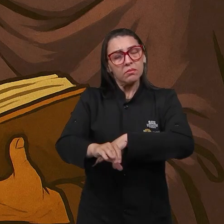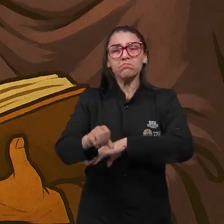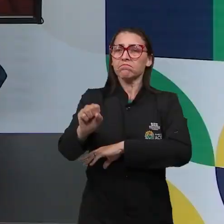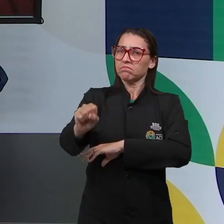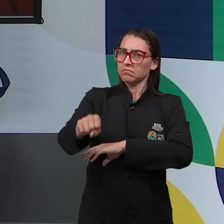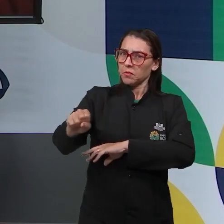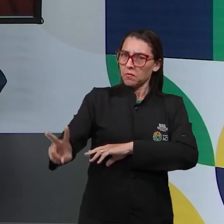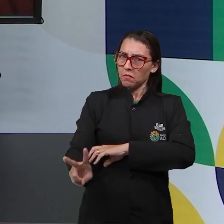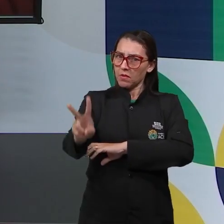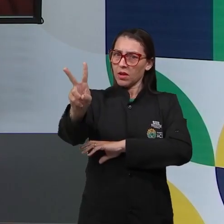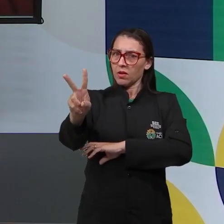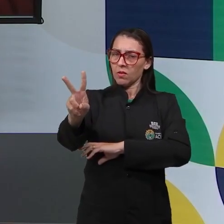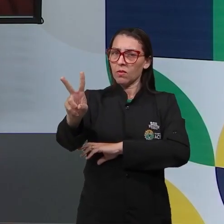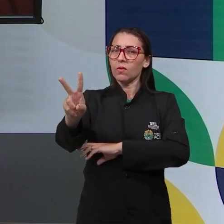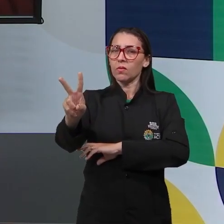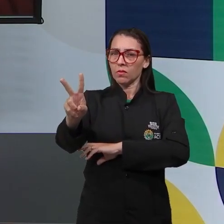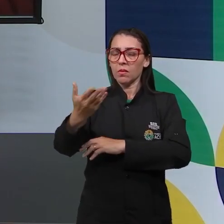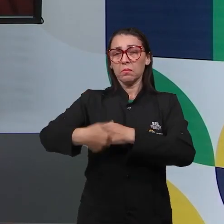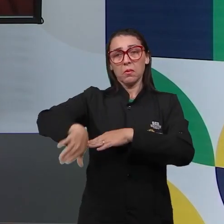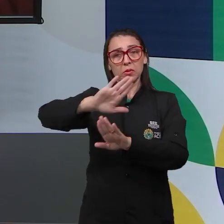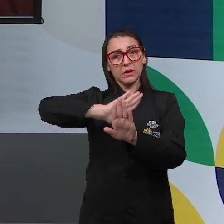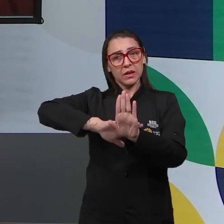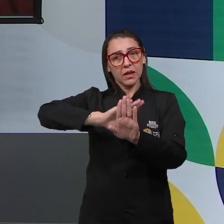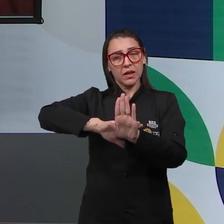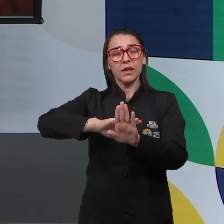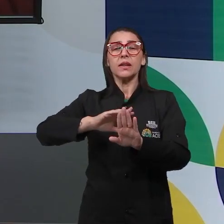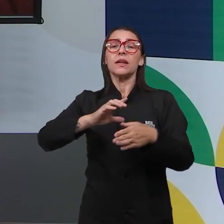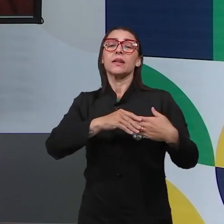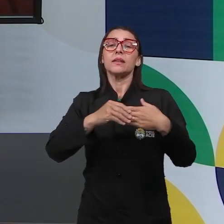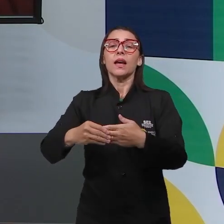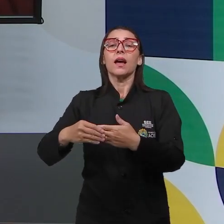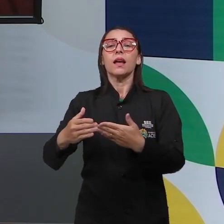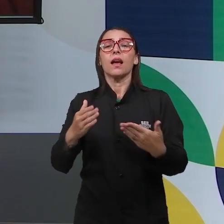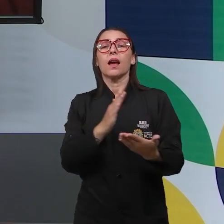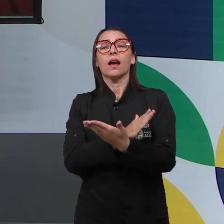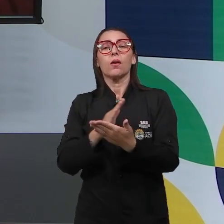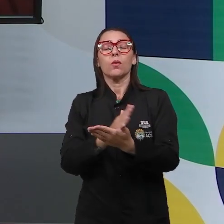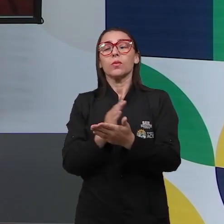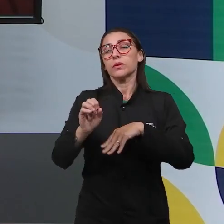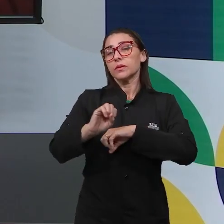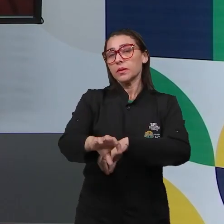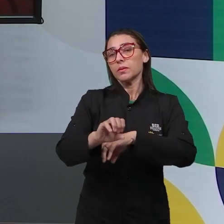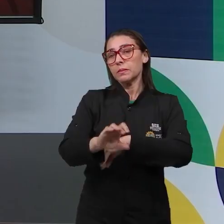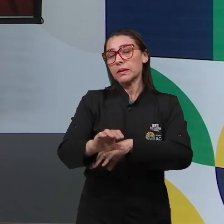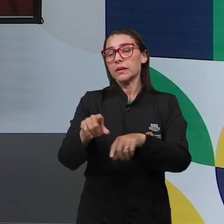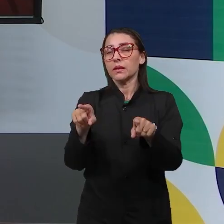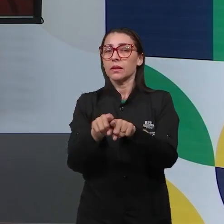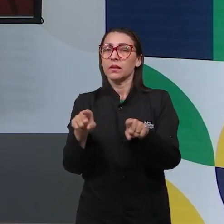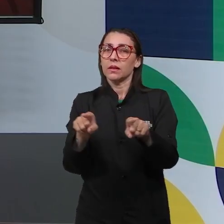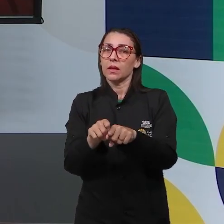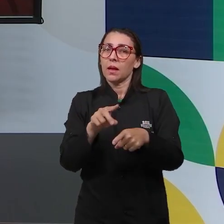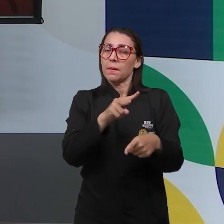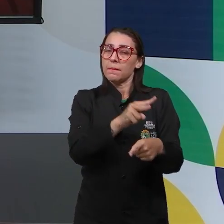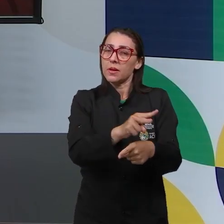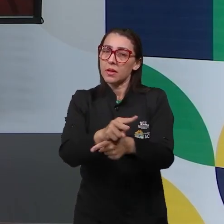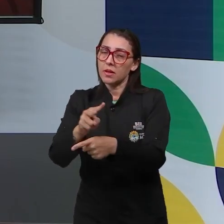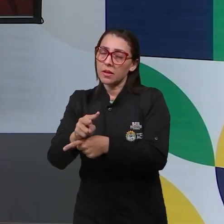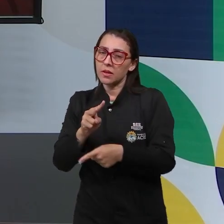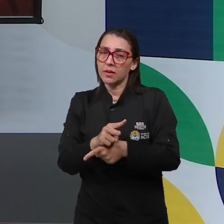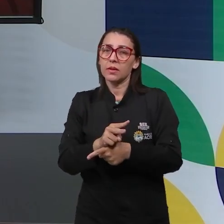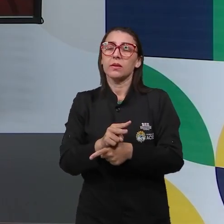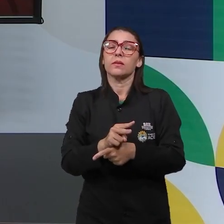um valor ali envolvido por trás, né? Ela traz algum ensinamento, tá bom? E geralmente a preservação,